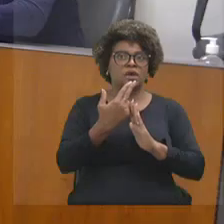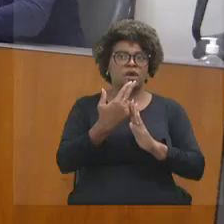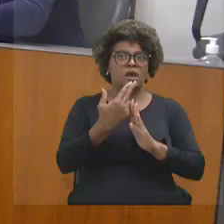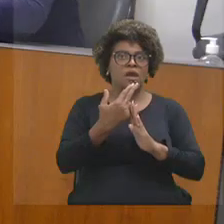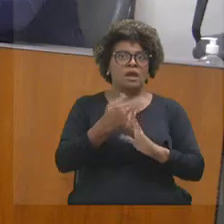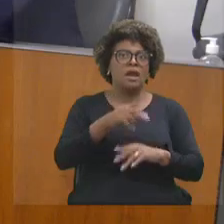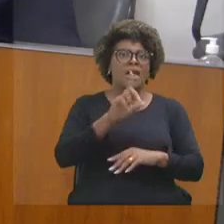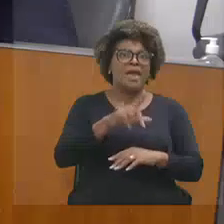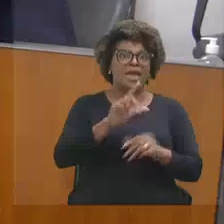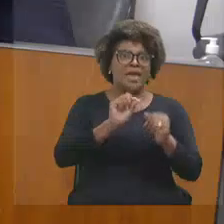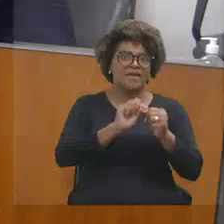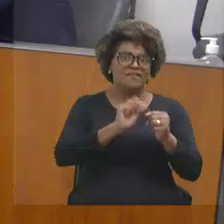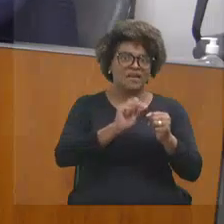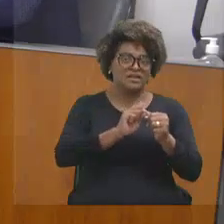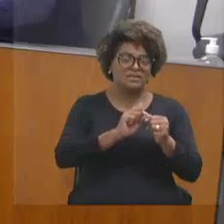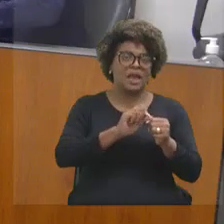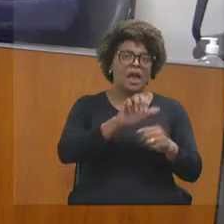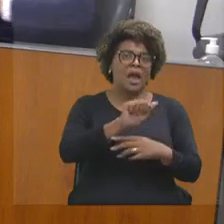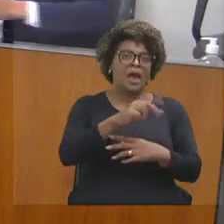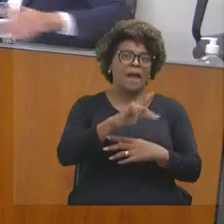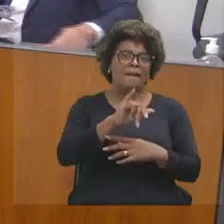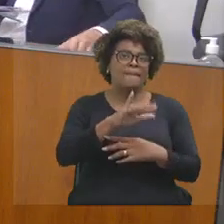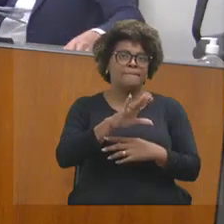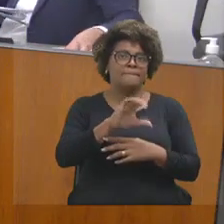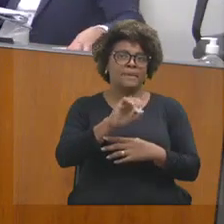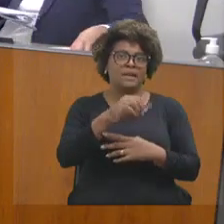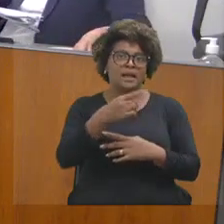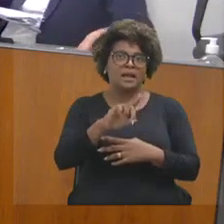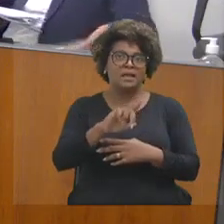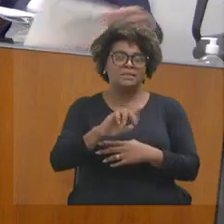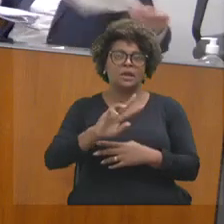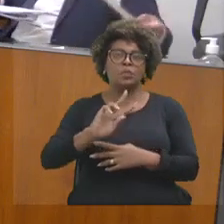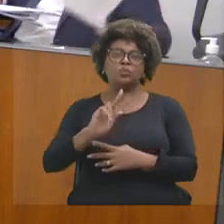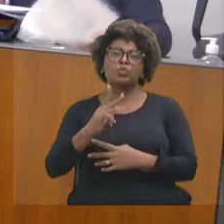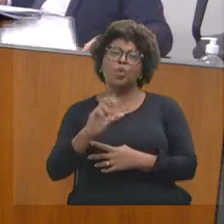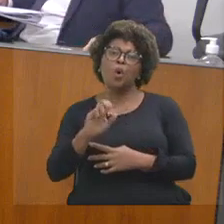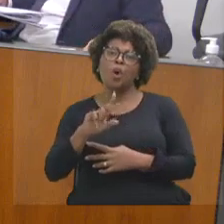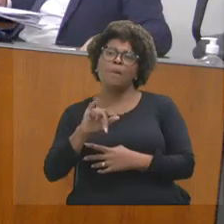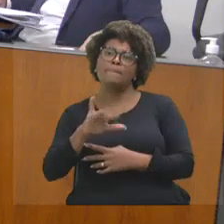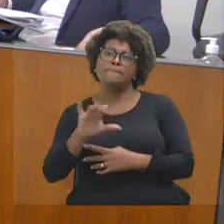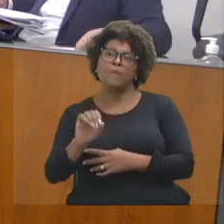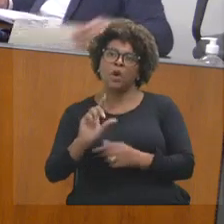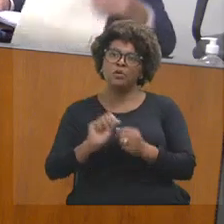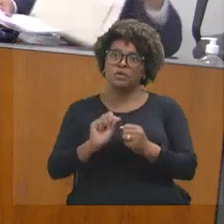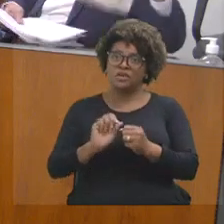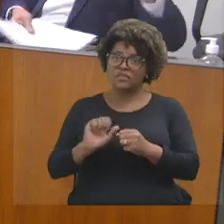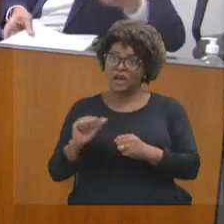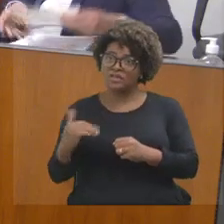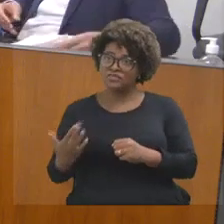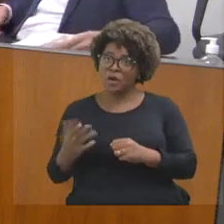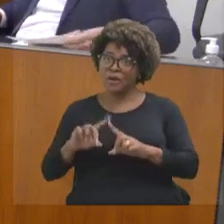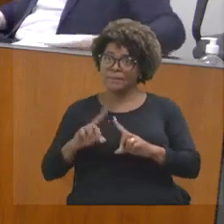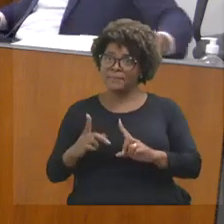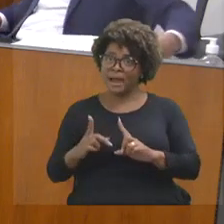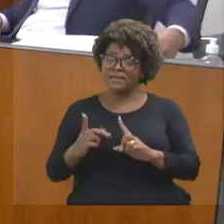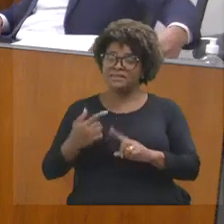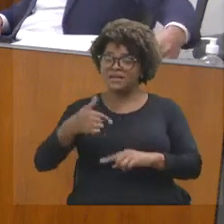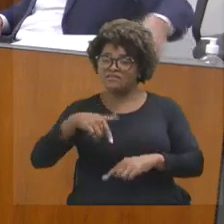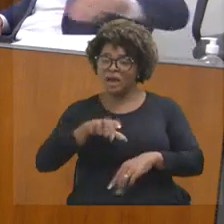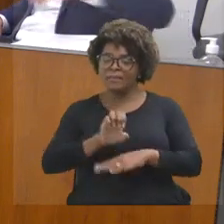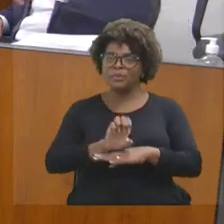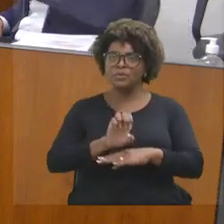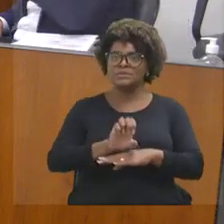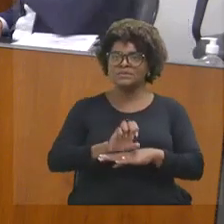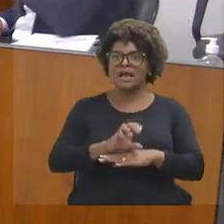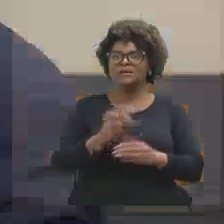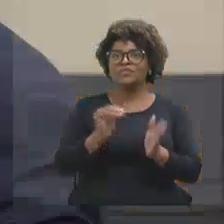hormônio porque ela já faz aí fora e depois que estão sobre a tutela do estado não tem mais acesso aí é o status que